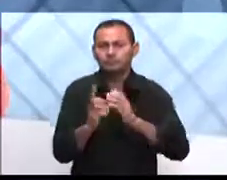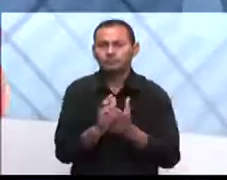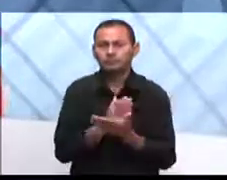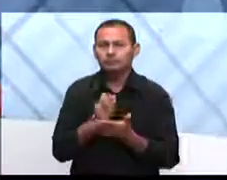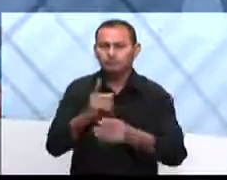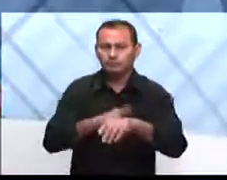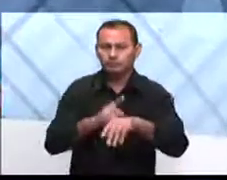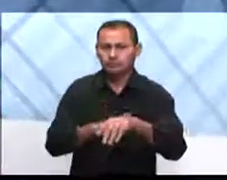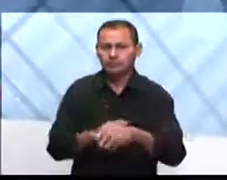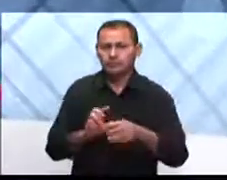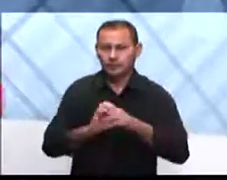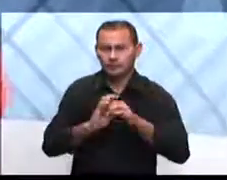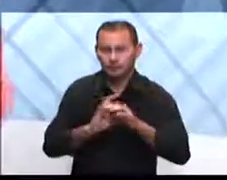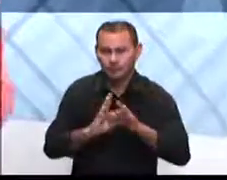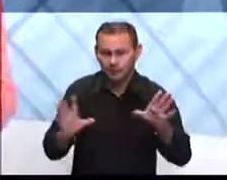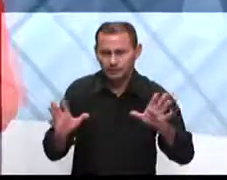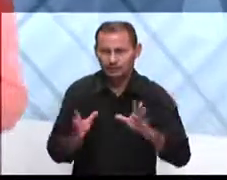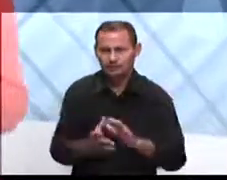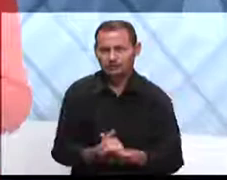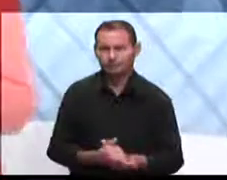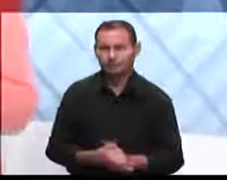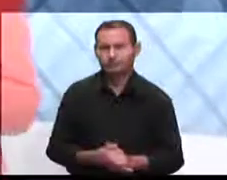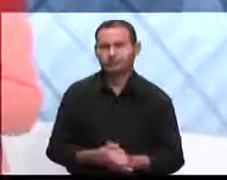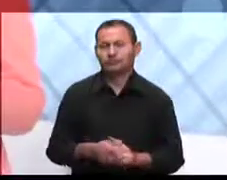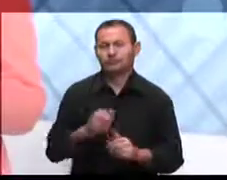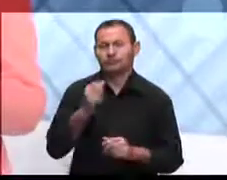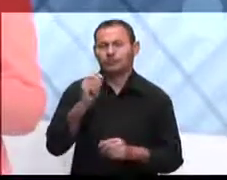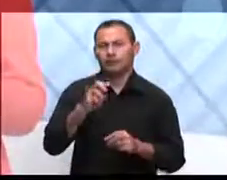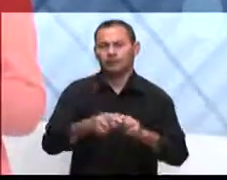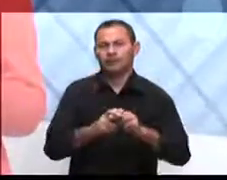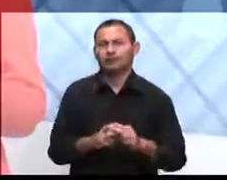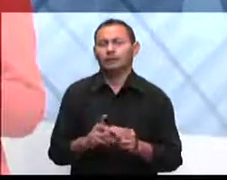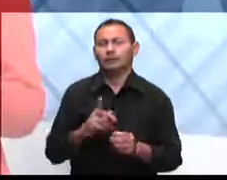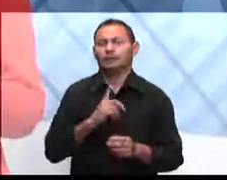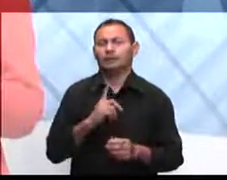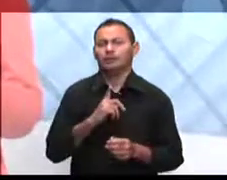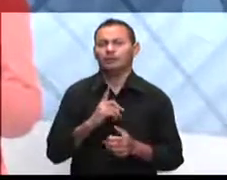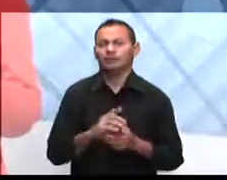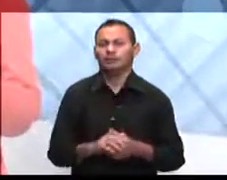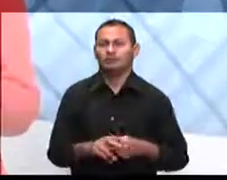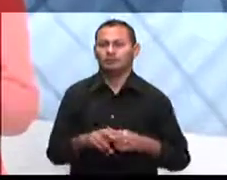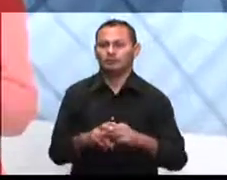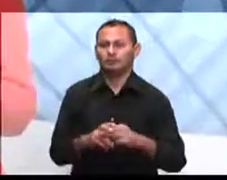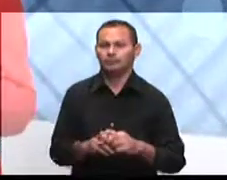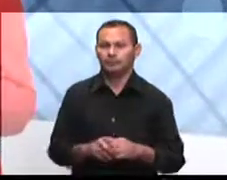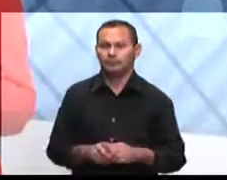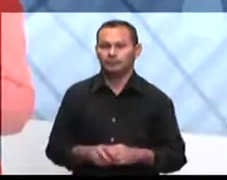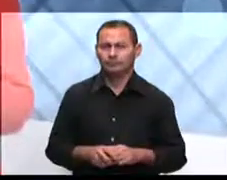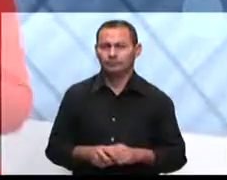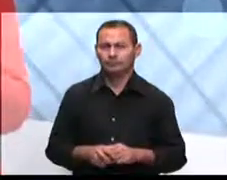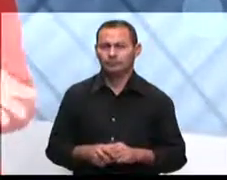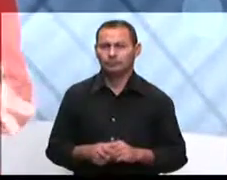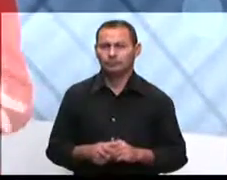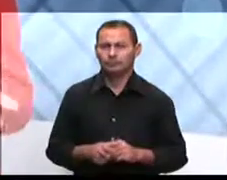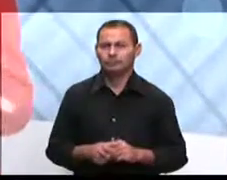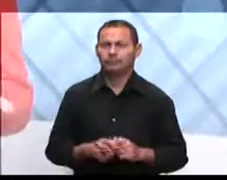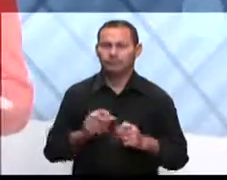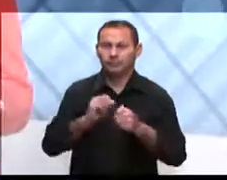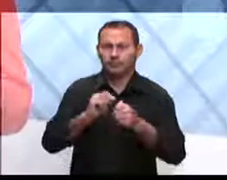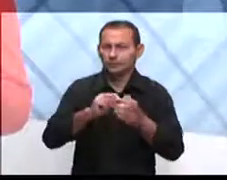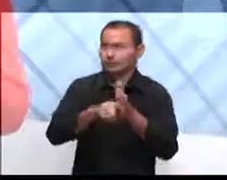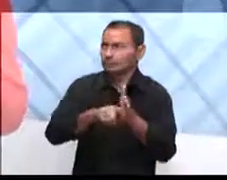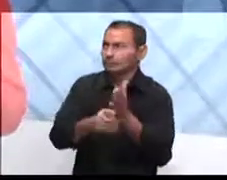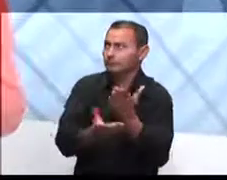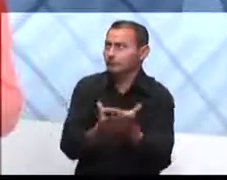do momento que me autoriza, né? Então, a, no caso, fazer a